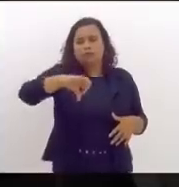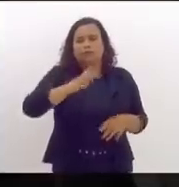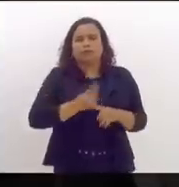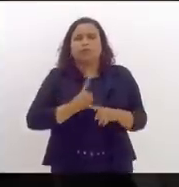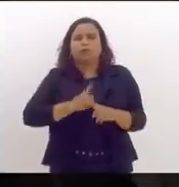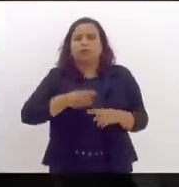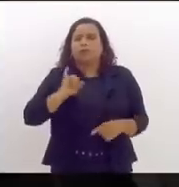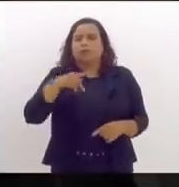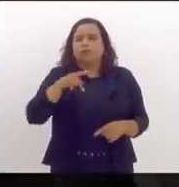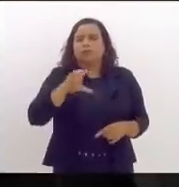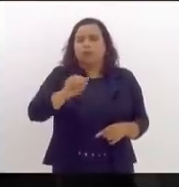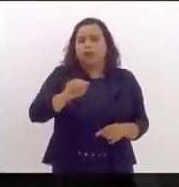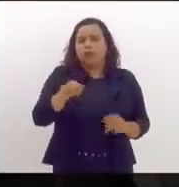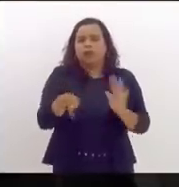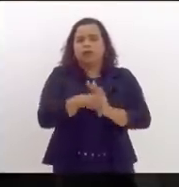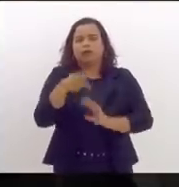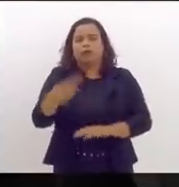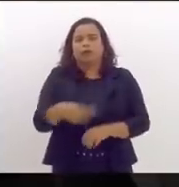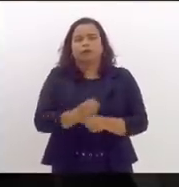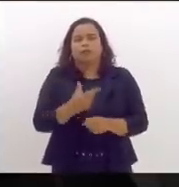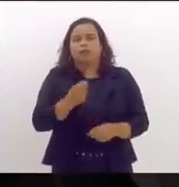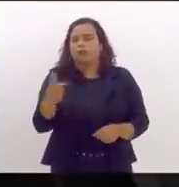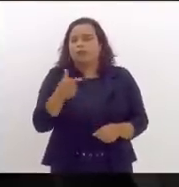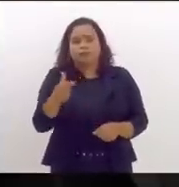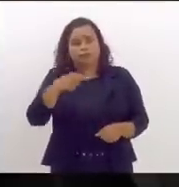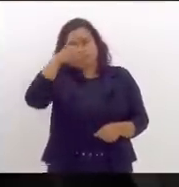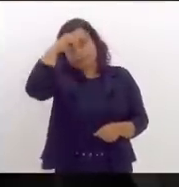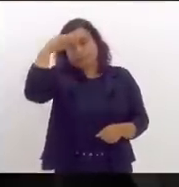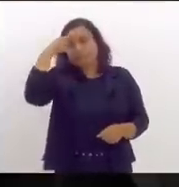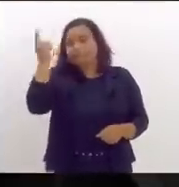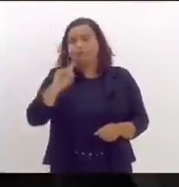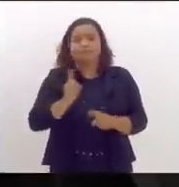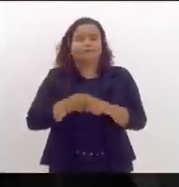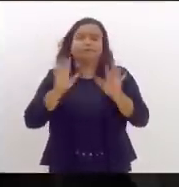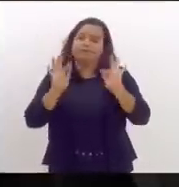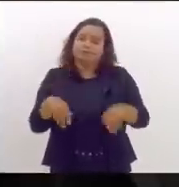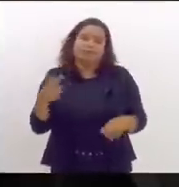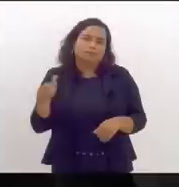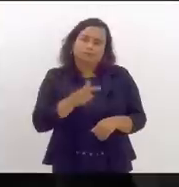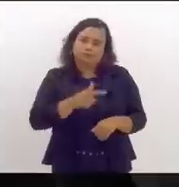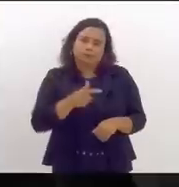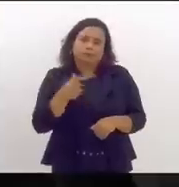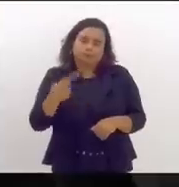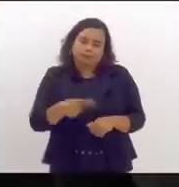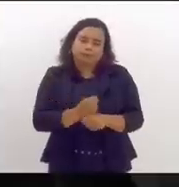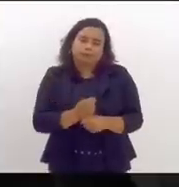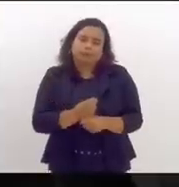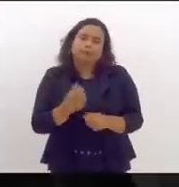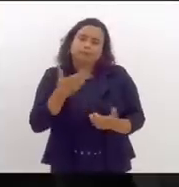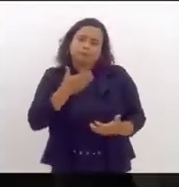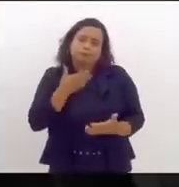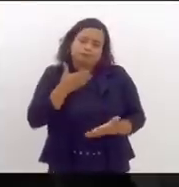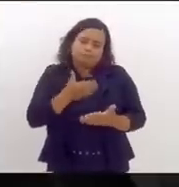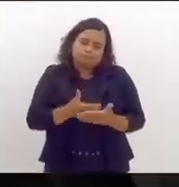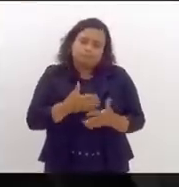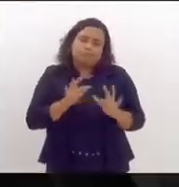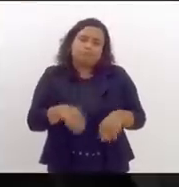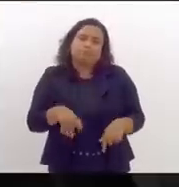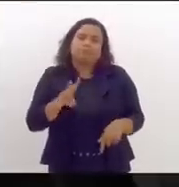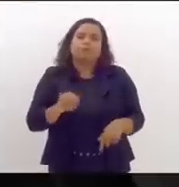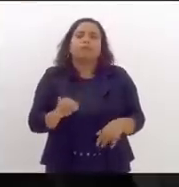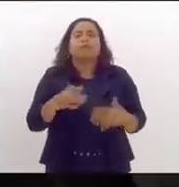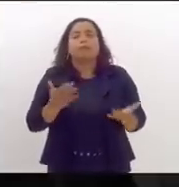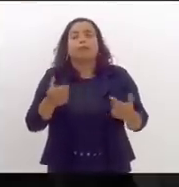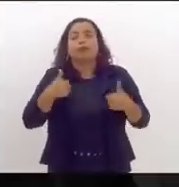o IPCA de 2022 Nós não sabemos ainda porque o ano não terminou bom E aí fui eu